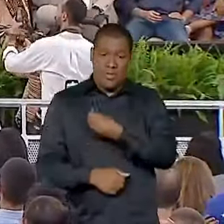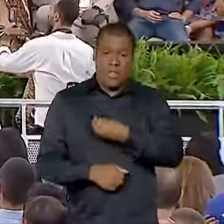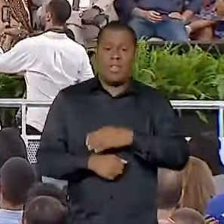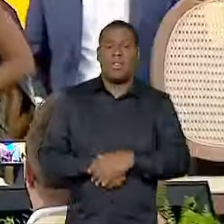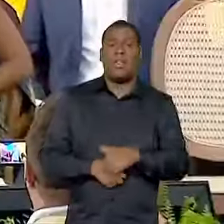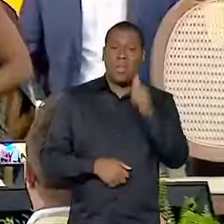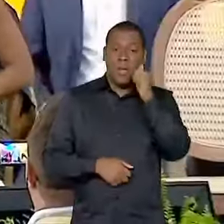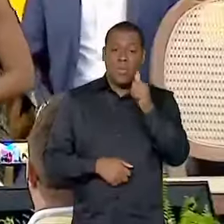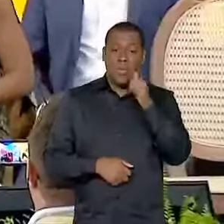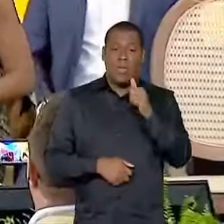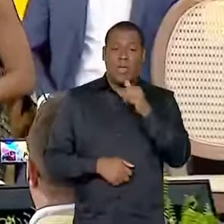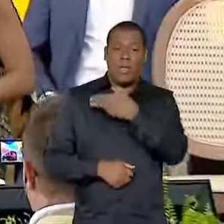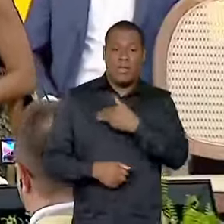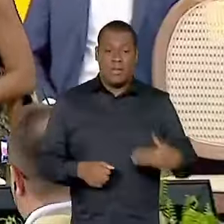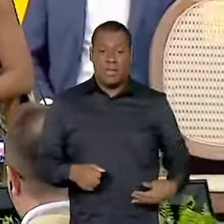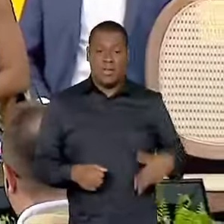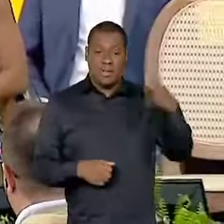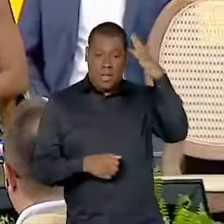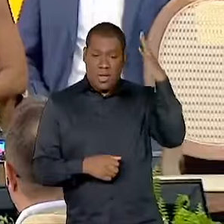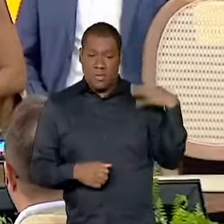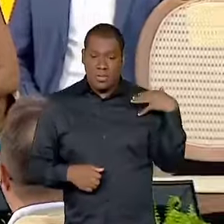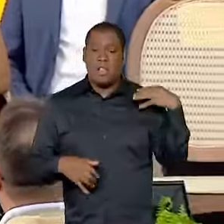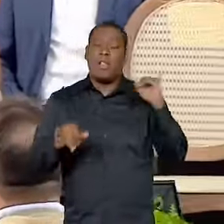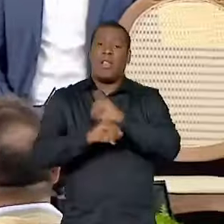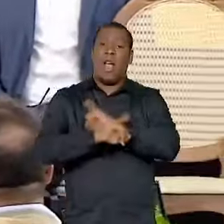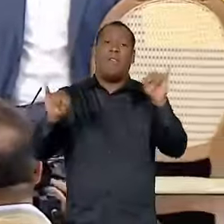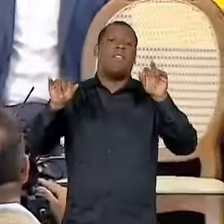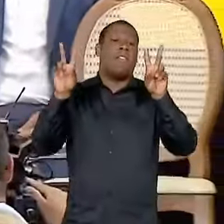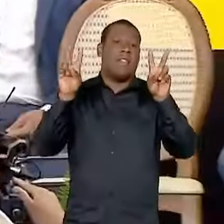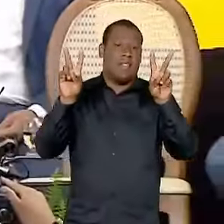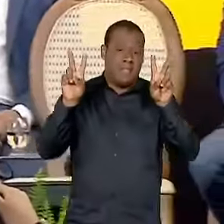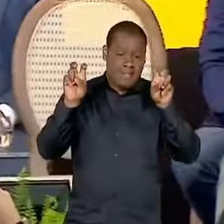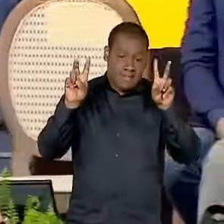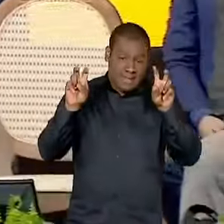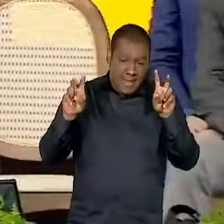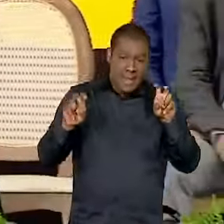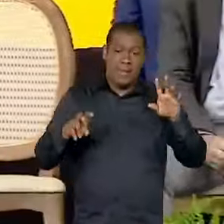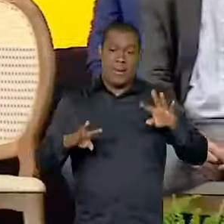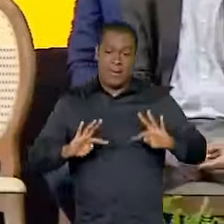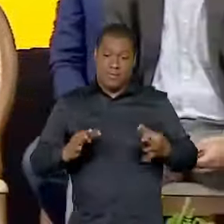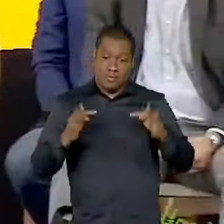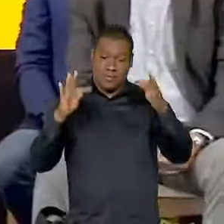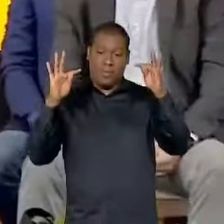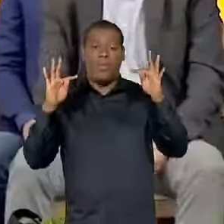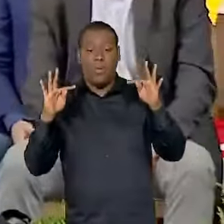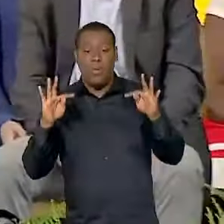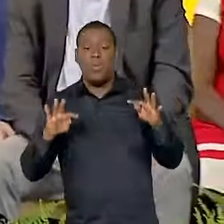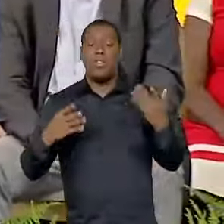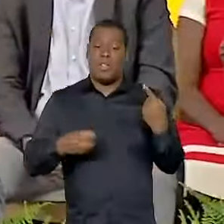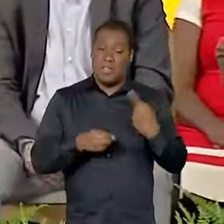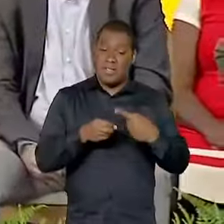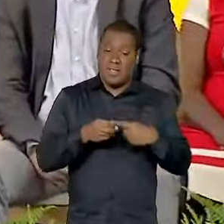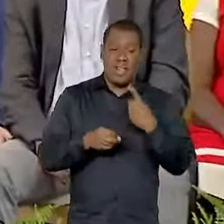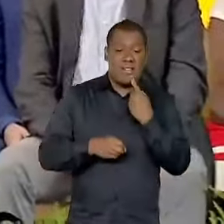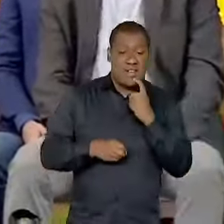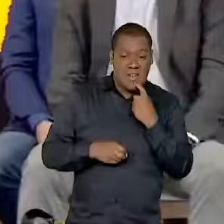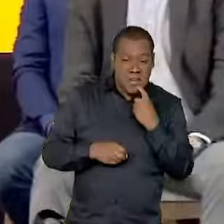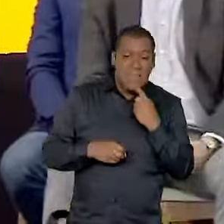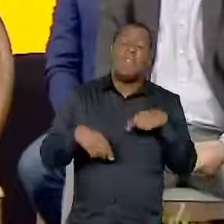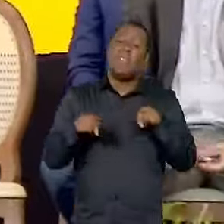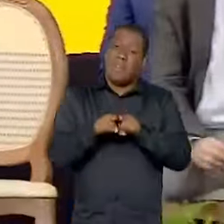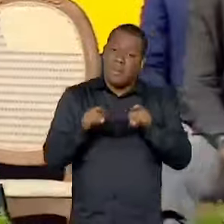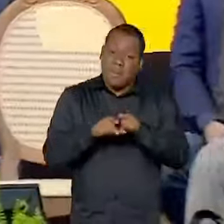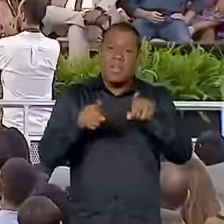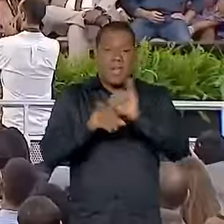de tecnologia e inovação, ela tem que falar do plano Juventude Negra Viva. Quando o Hélito tiver